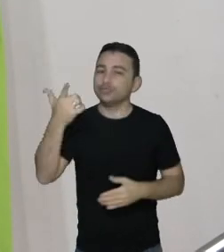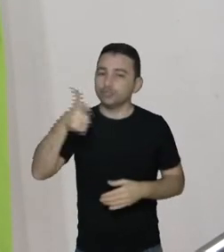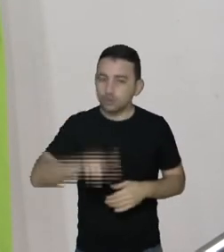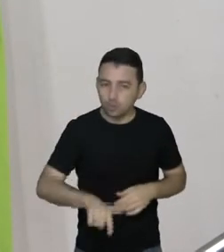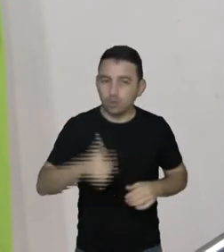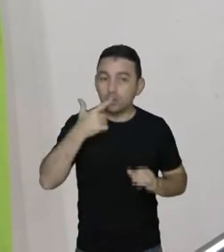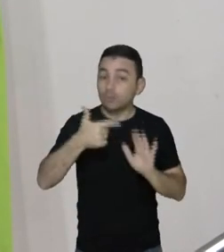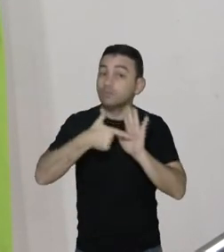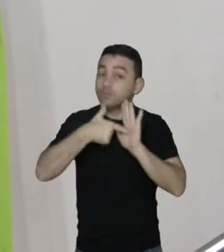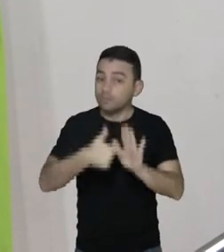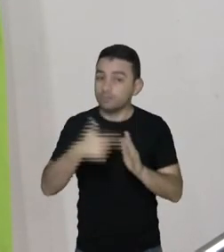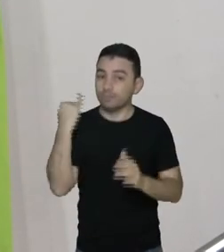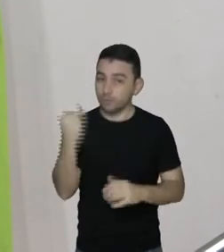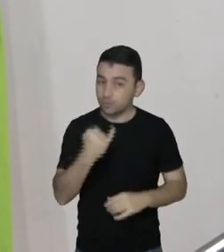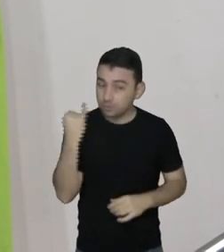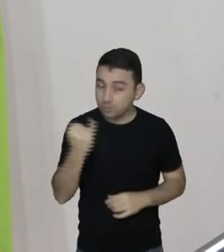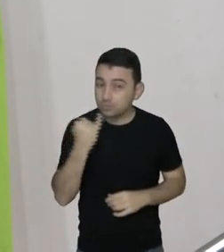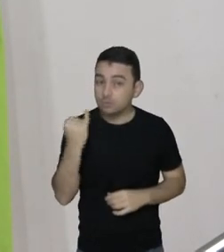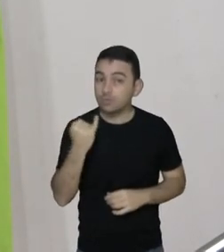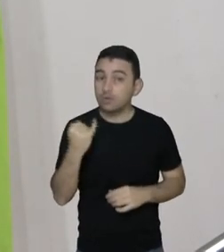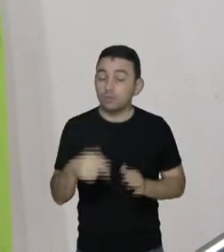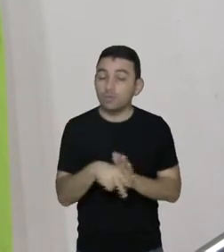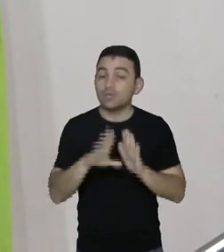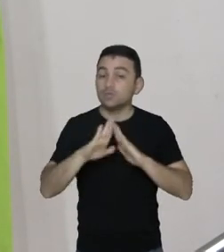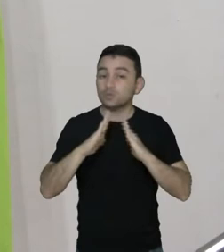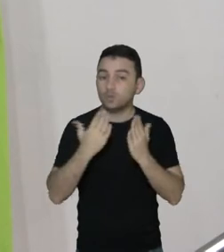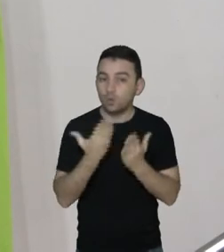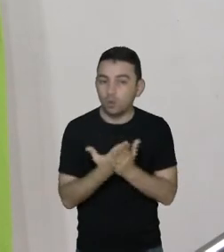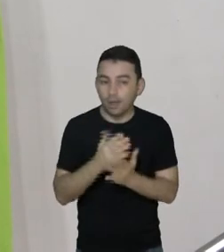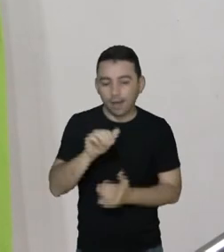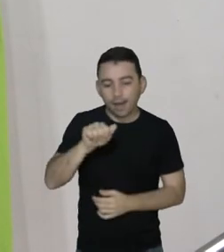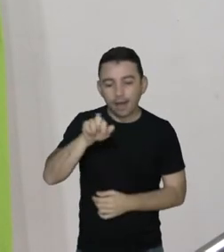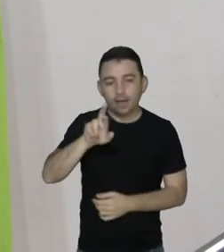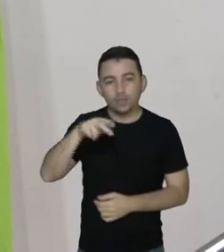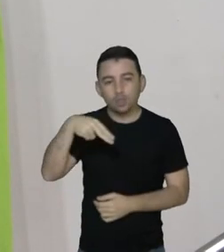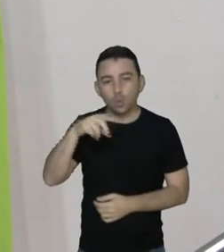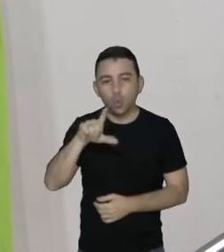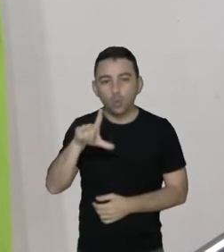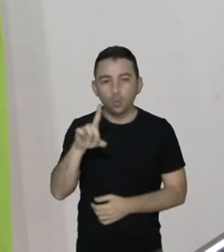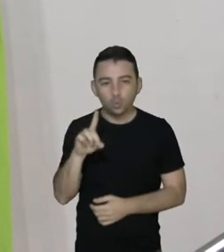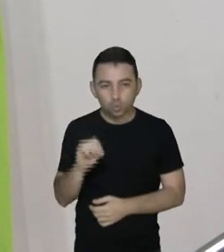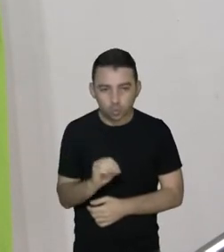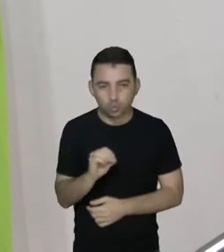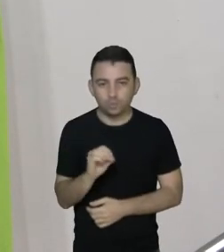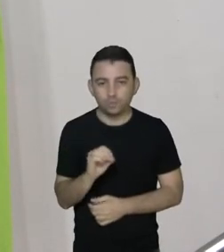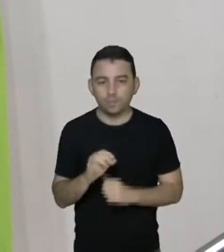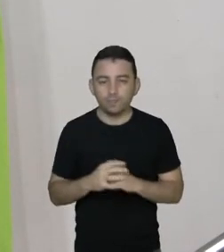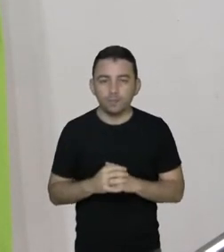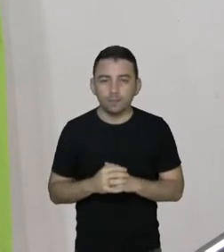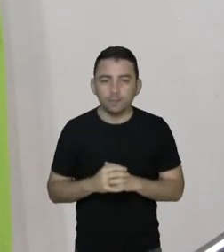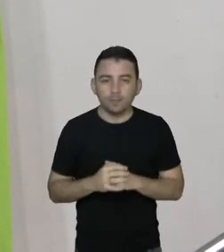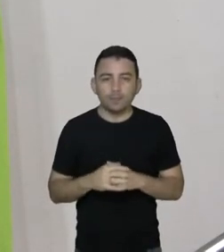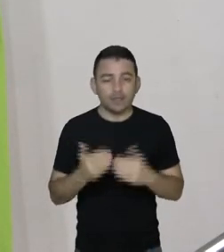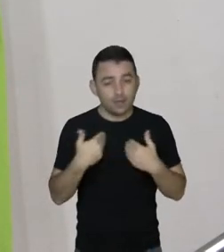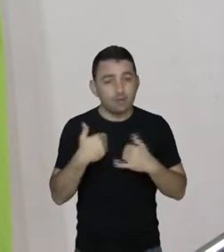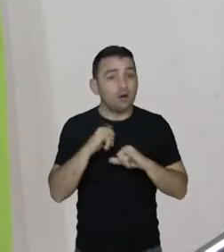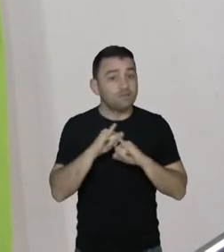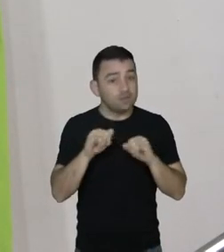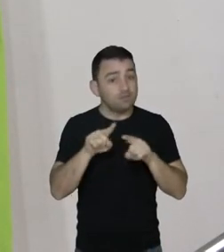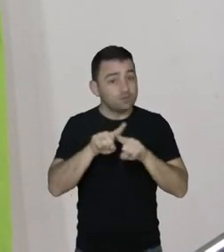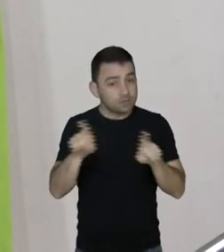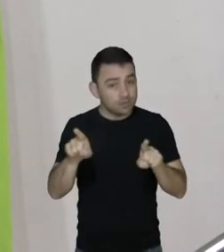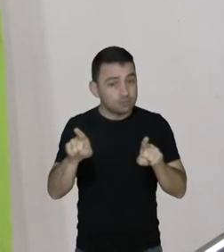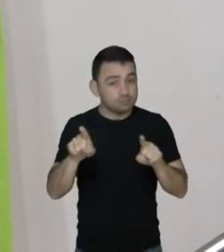denúncia muito importante, a denúncia do Colégio Arnoldo Agenor Zimmermann. E eu quero comunicar a você, cidadão